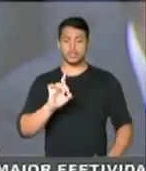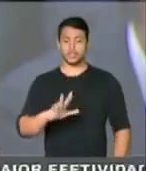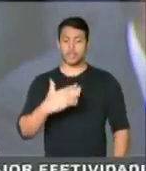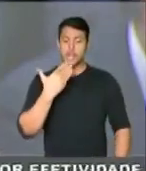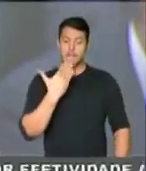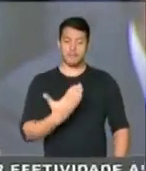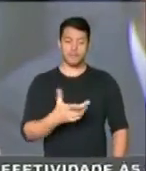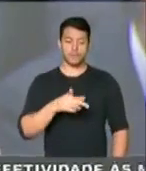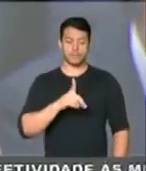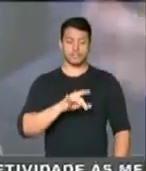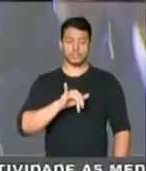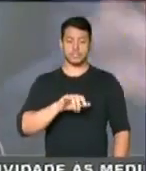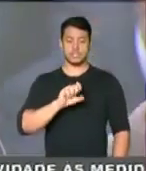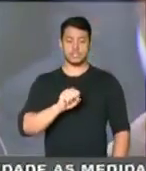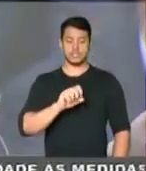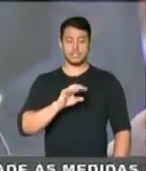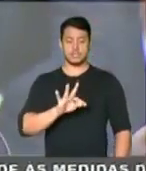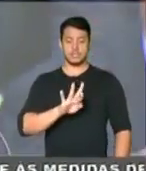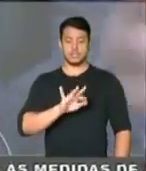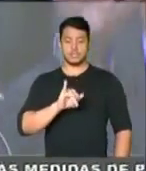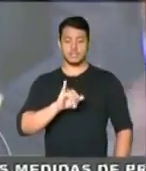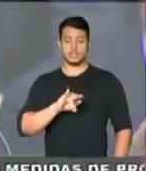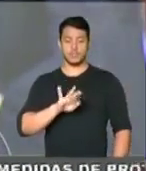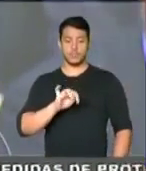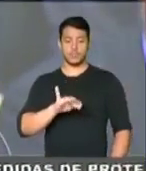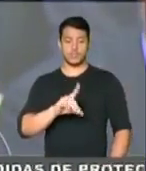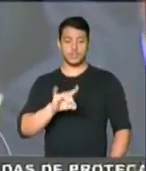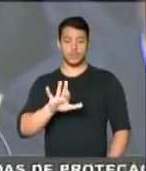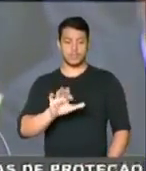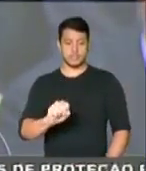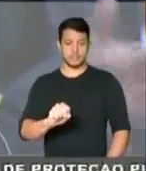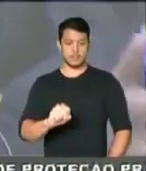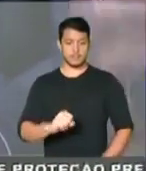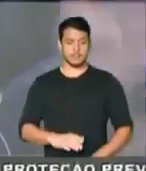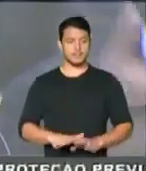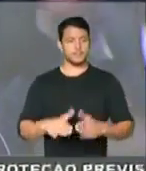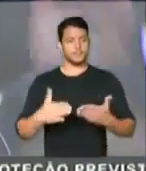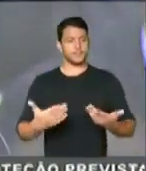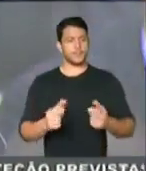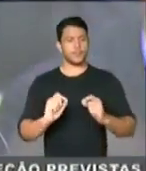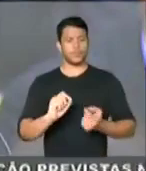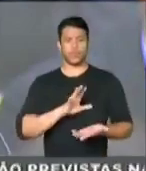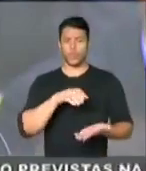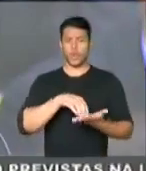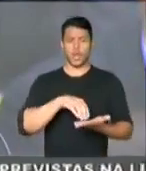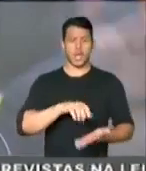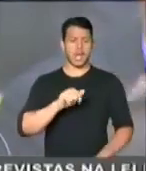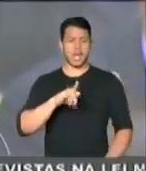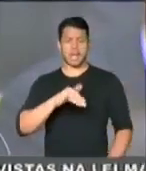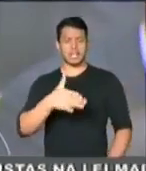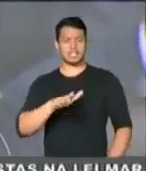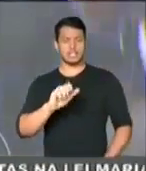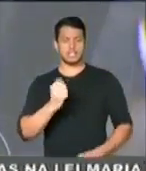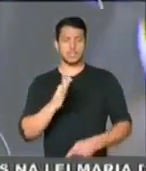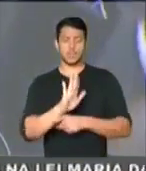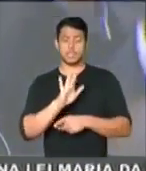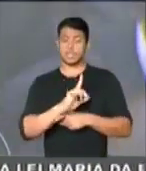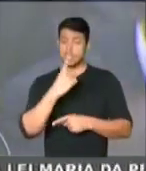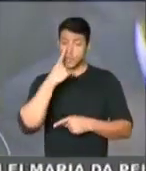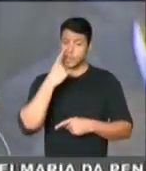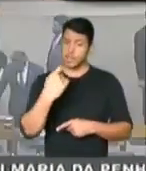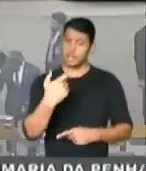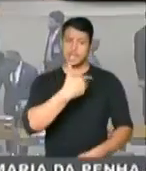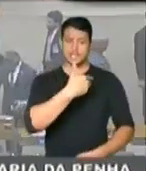Não tem nada de interesse público. Por isso que eu vivo questionando aqui o papel dessas agências. Essas agências não defendem interesse público. Defendem, sim,